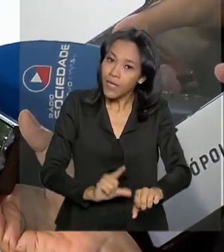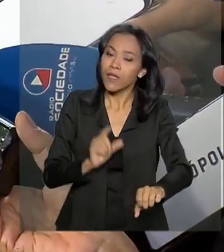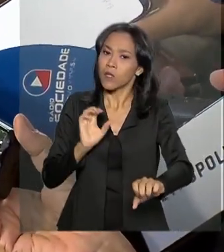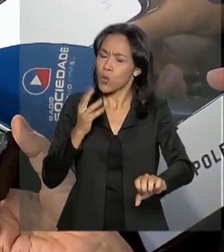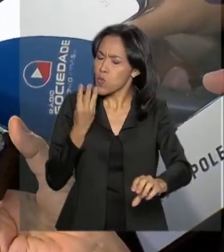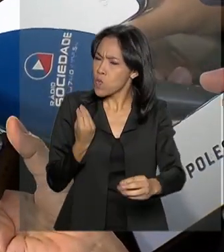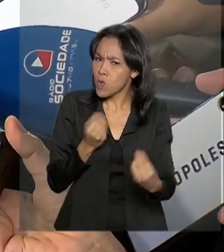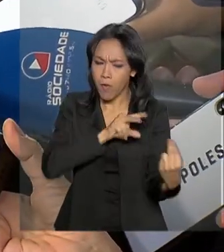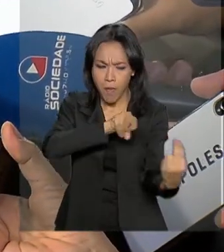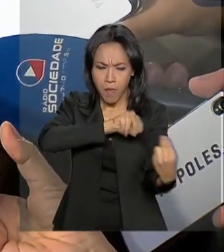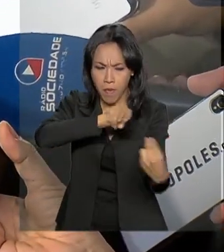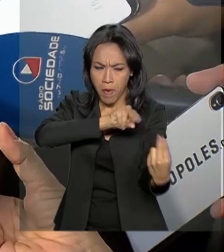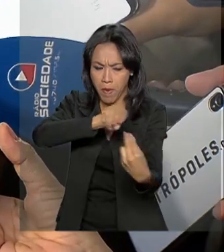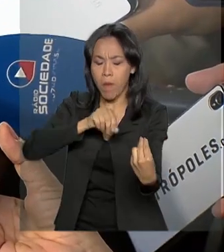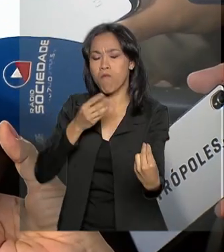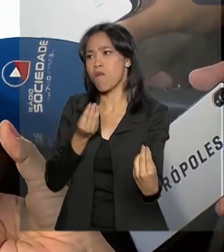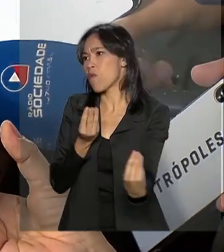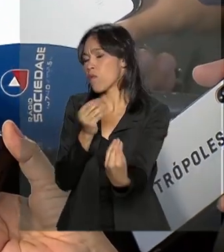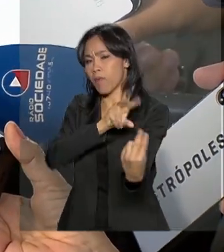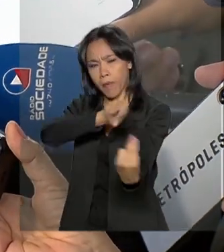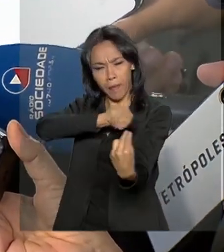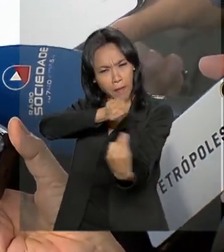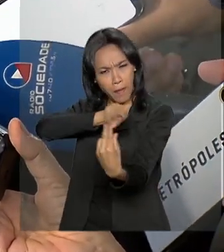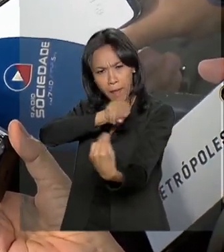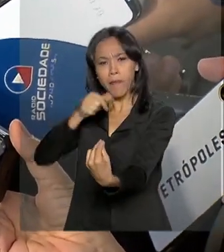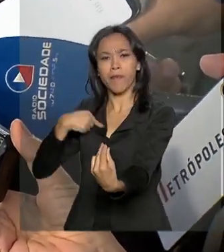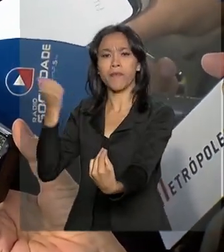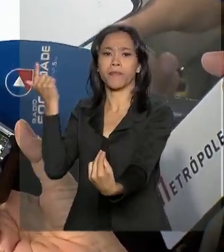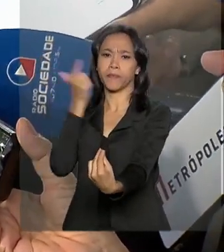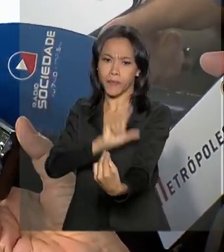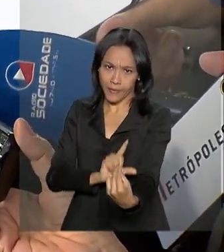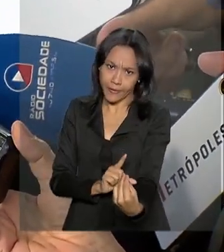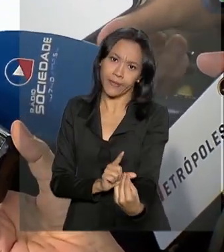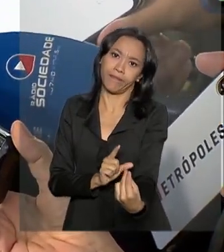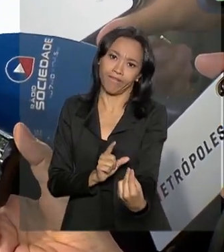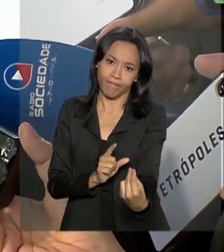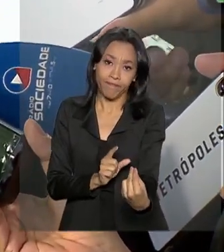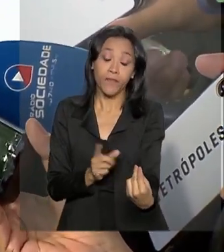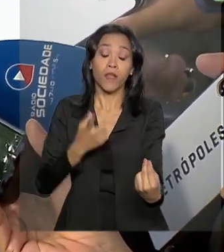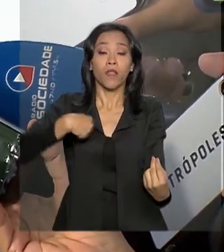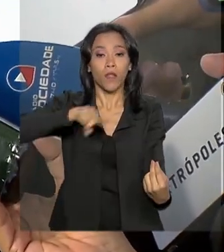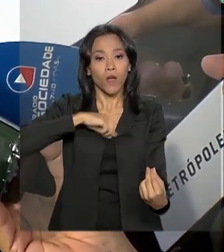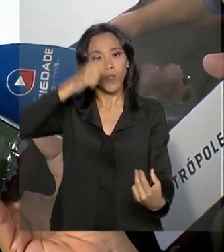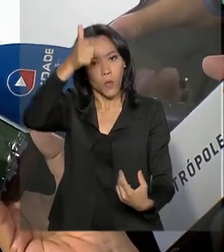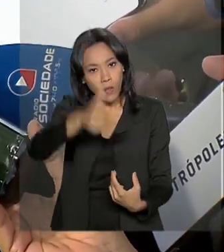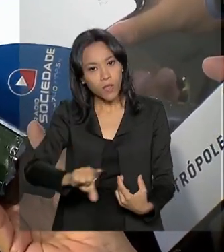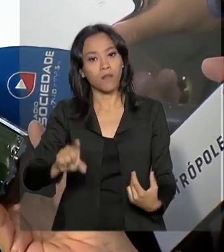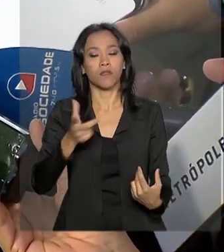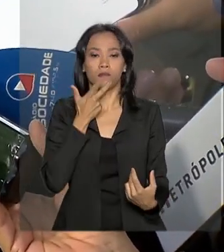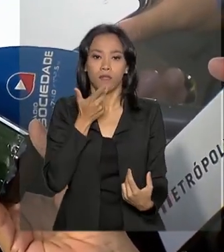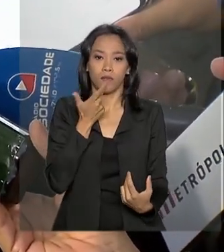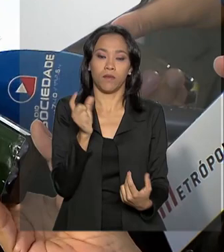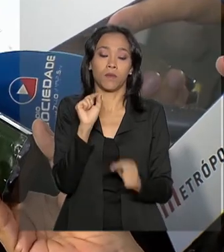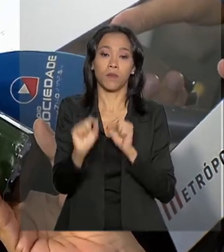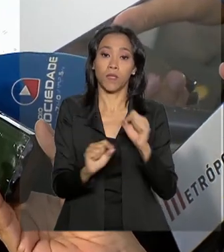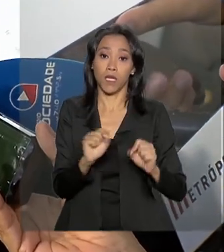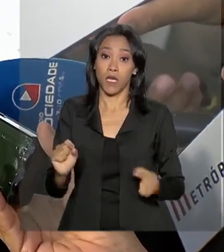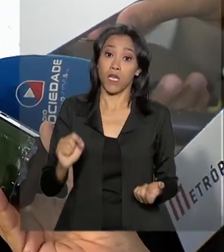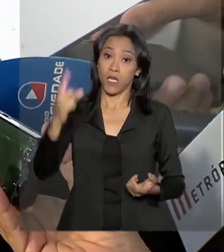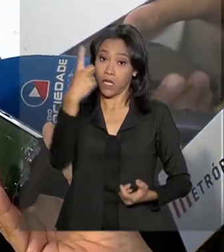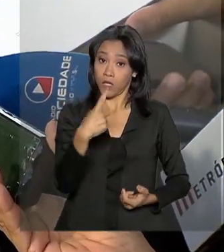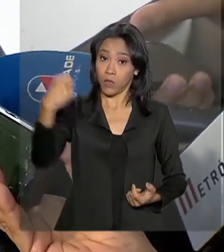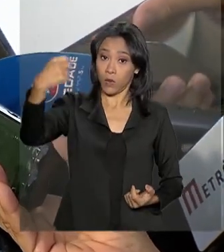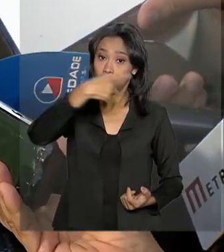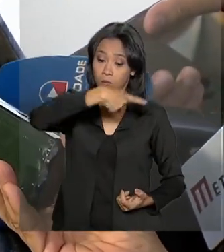muito diálogo, muito diálogo. Nós reiteramos que o mandato de um presidente da